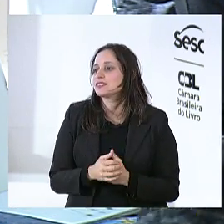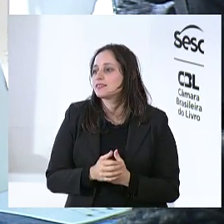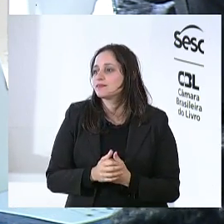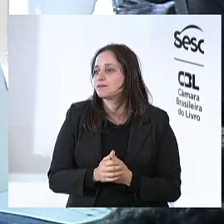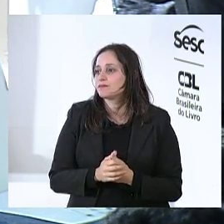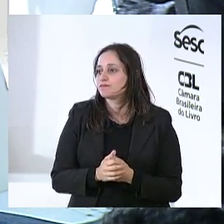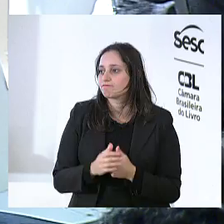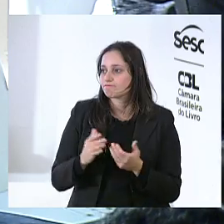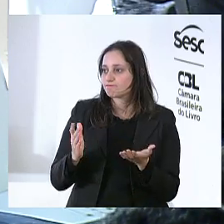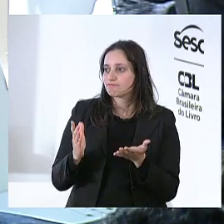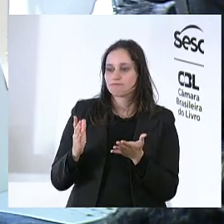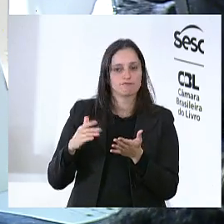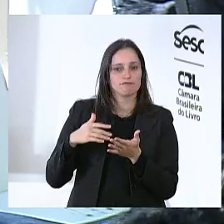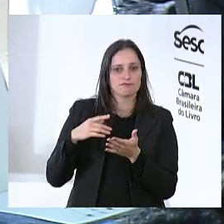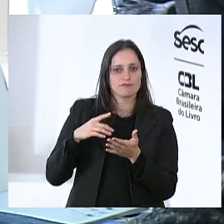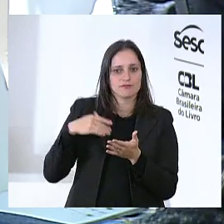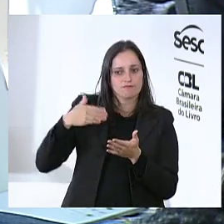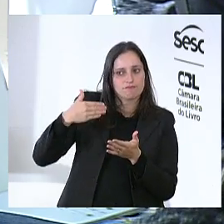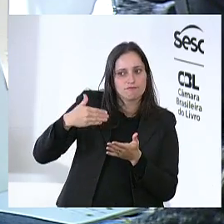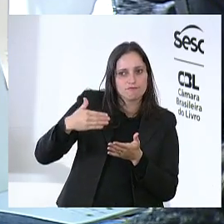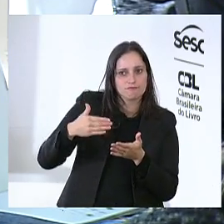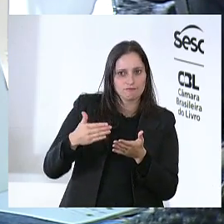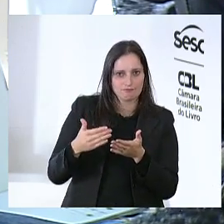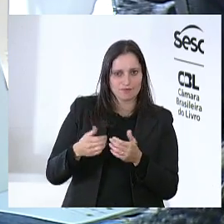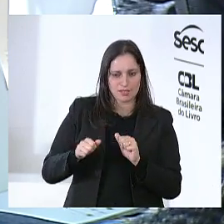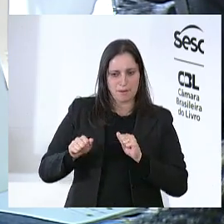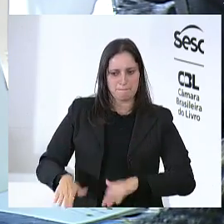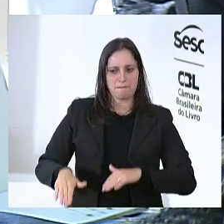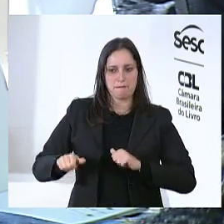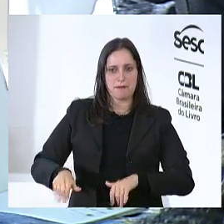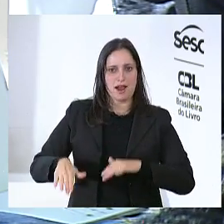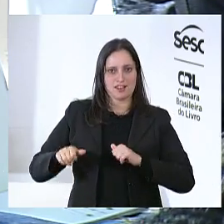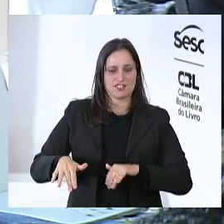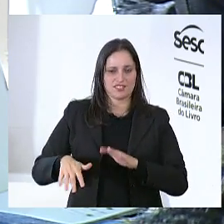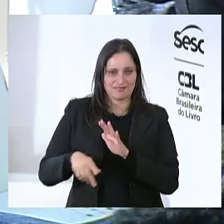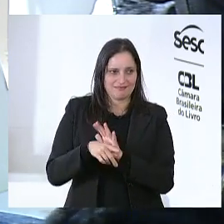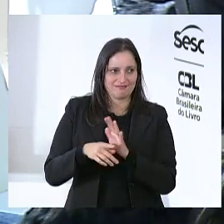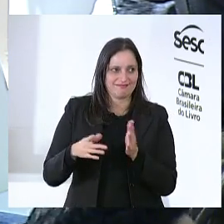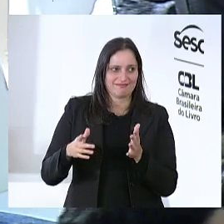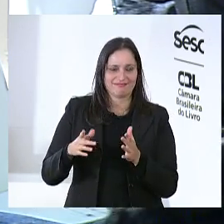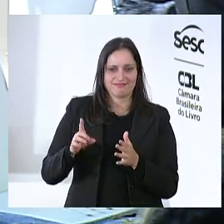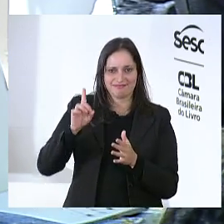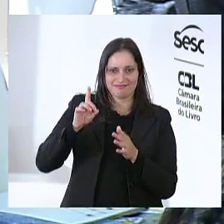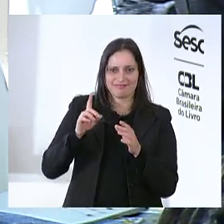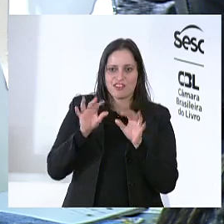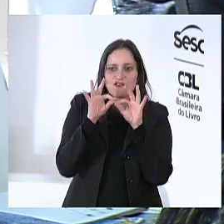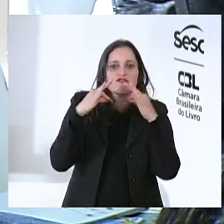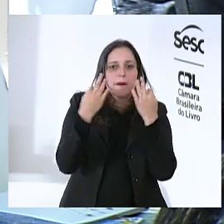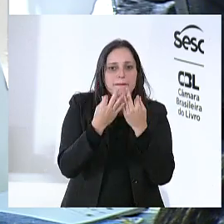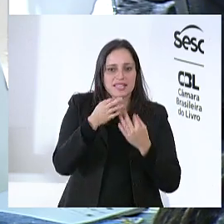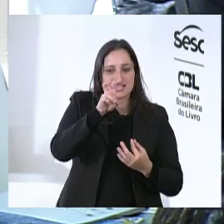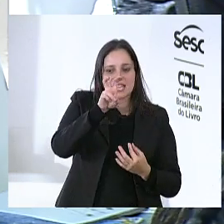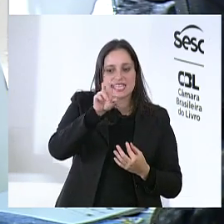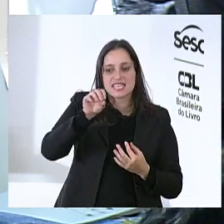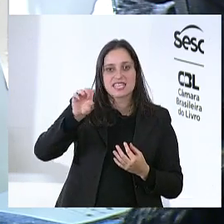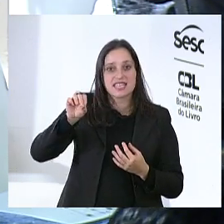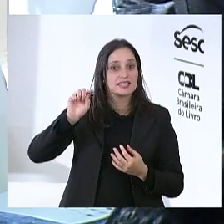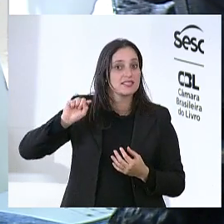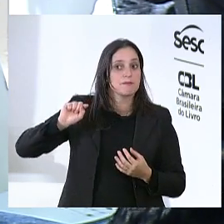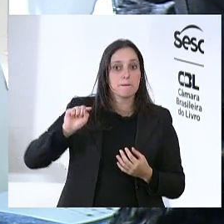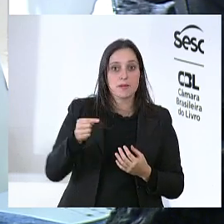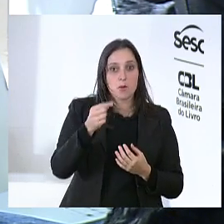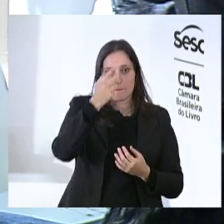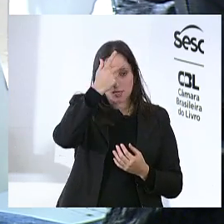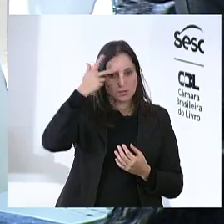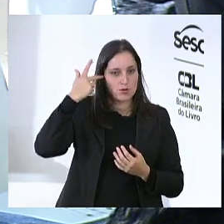dias depois, essa marcha de Deus com a família, né, parece que tem uns 500 mil pessoas nas ruas de São Paulo, fazendo um